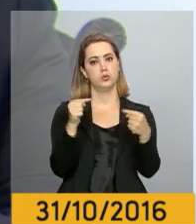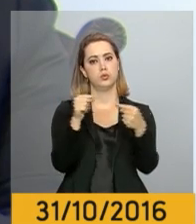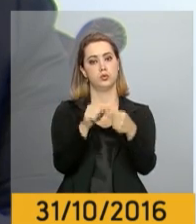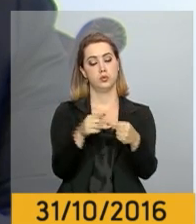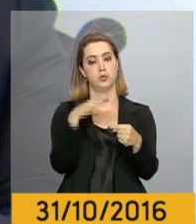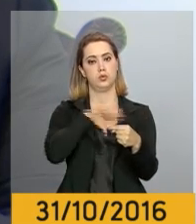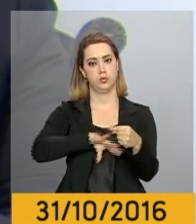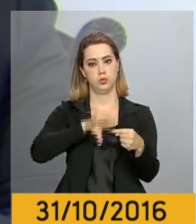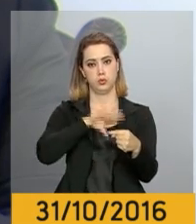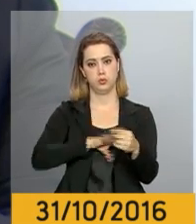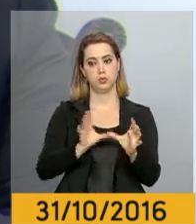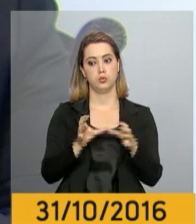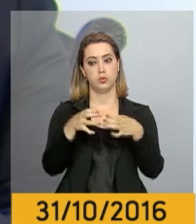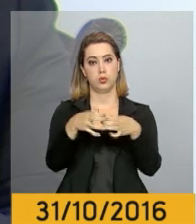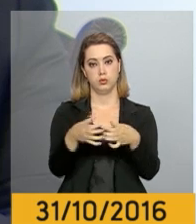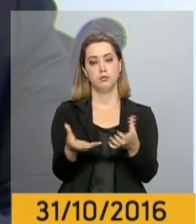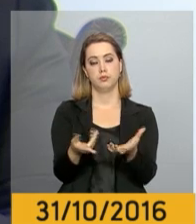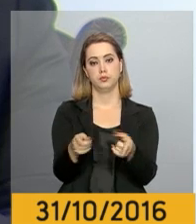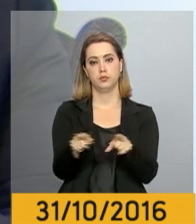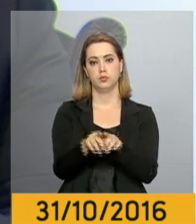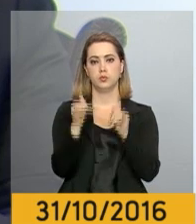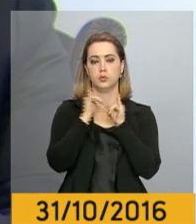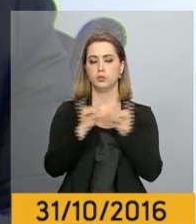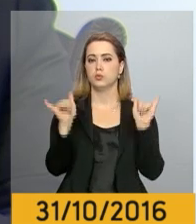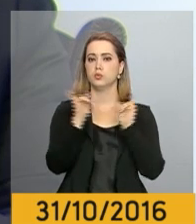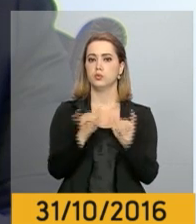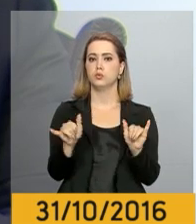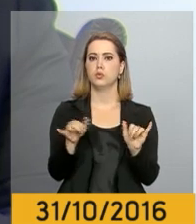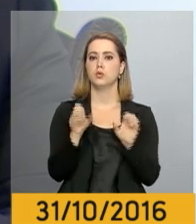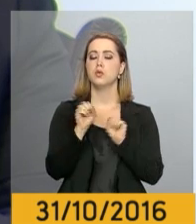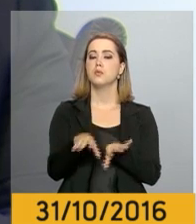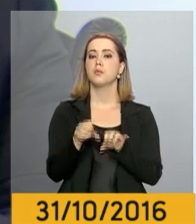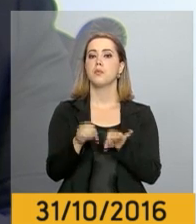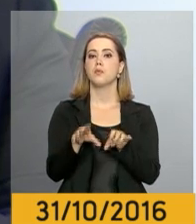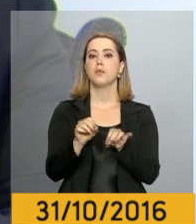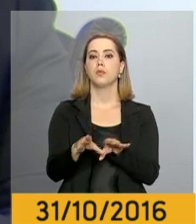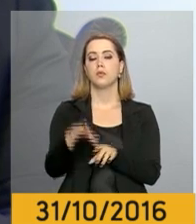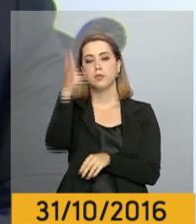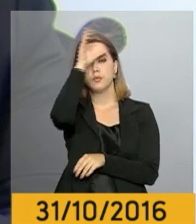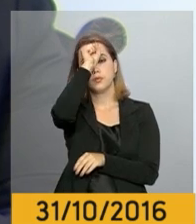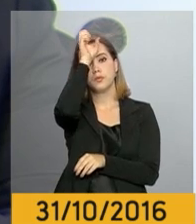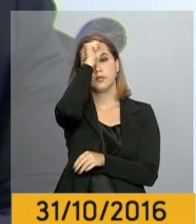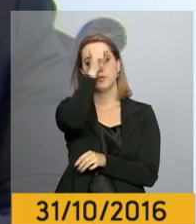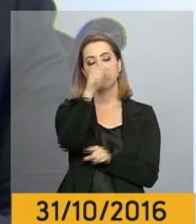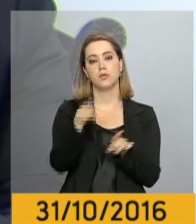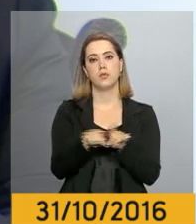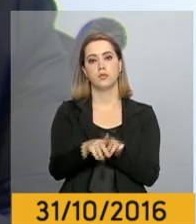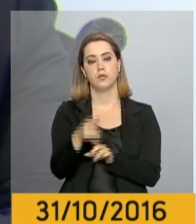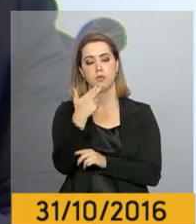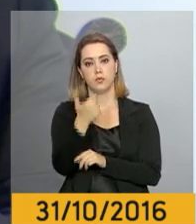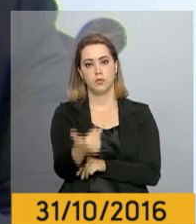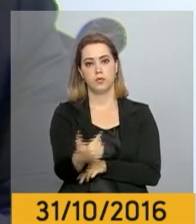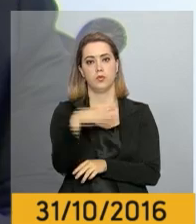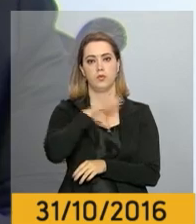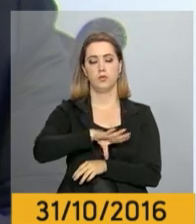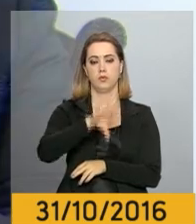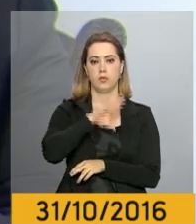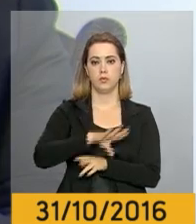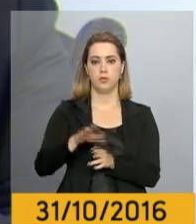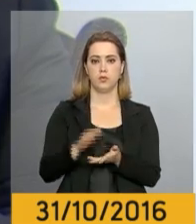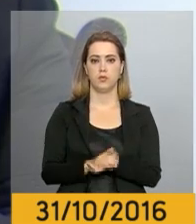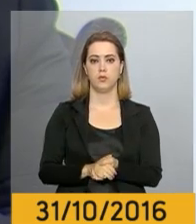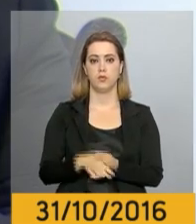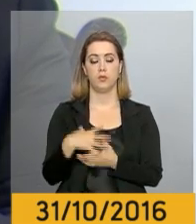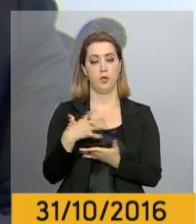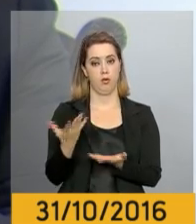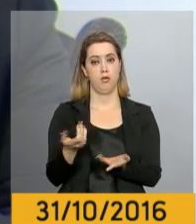comid e com a promoção difusão ensino e aprendizagem da língua portuguesa a